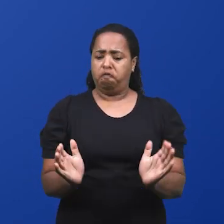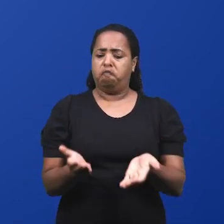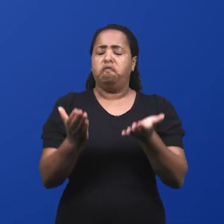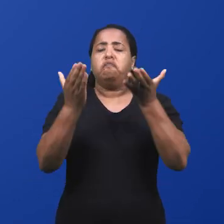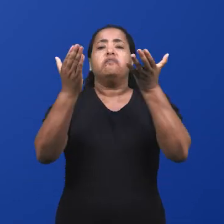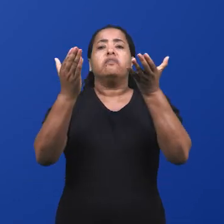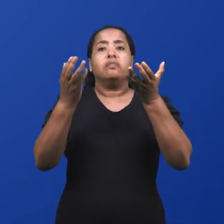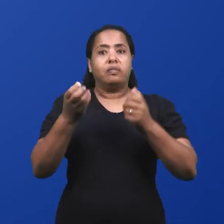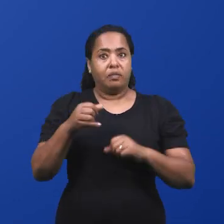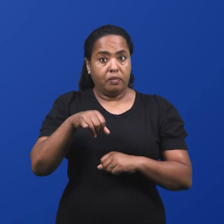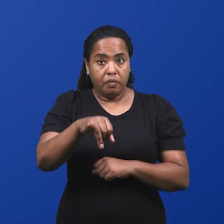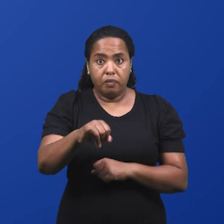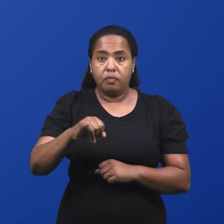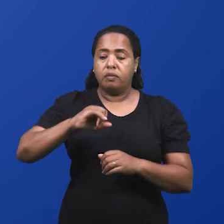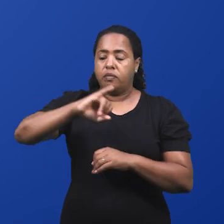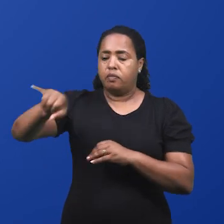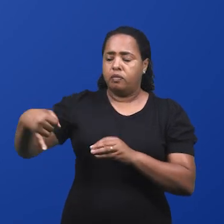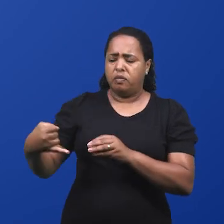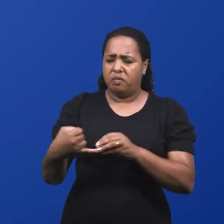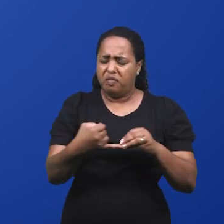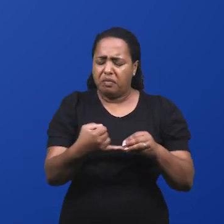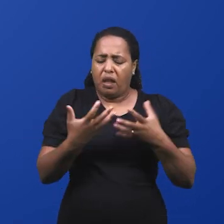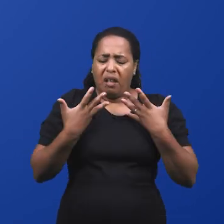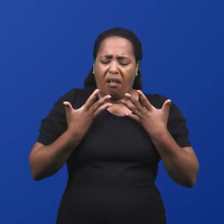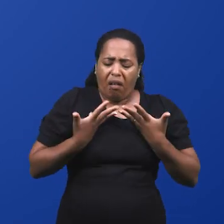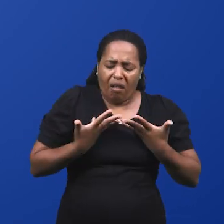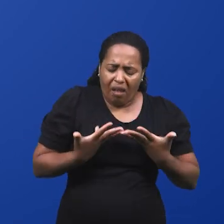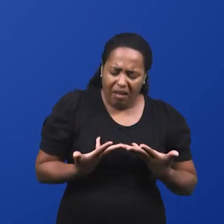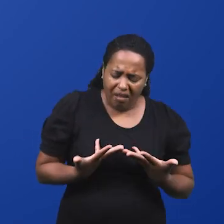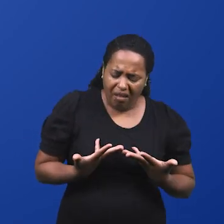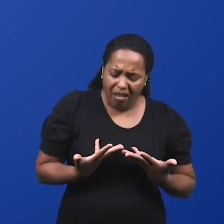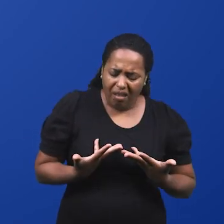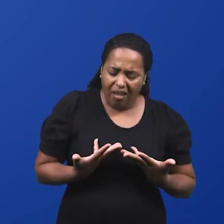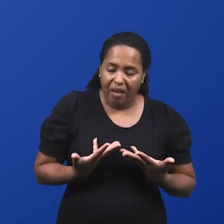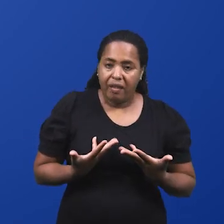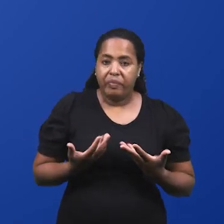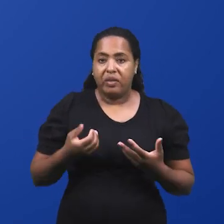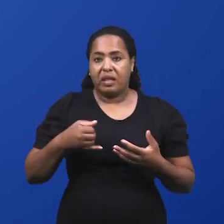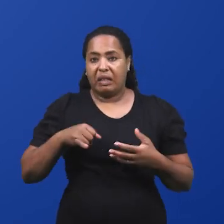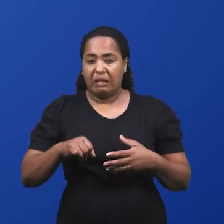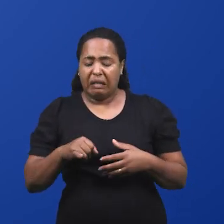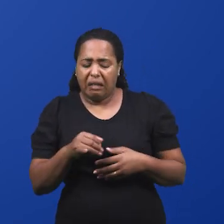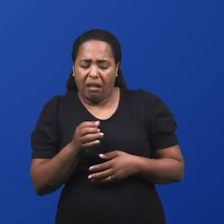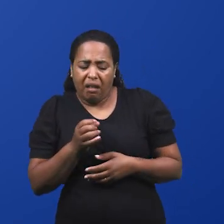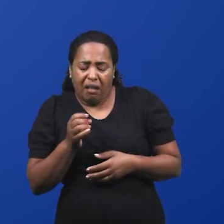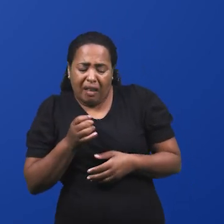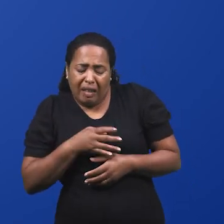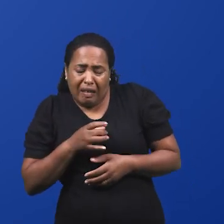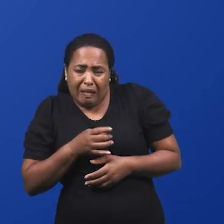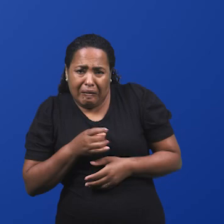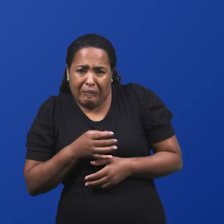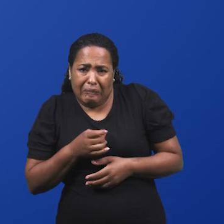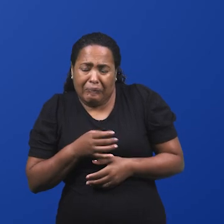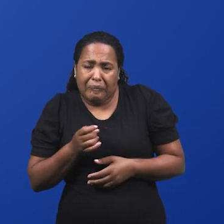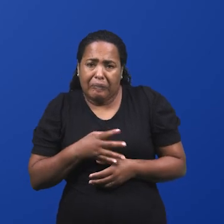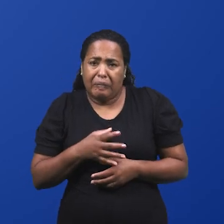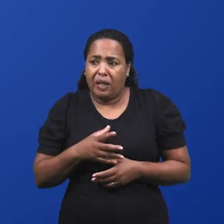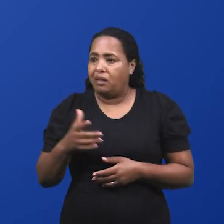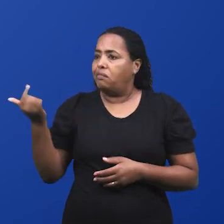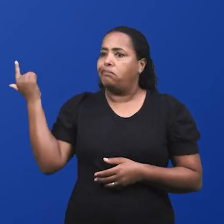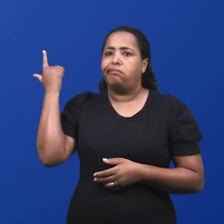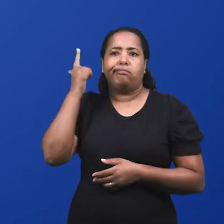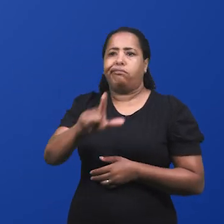bom ânimo. Se Josué desse lugar ao desânimo, se demonstrasse temor, medo, eles